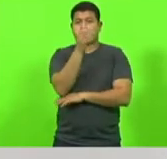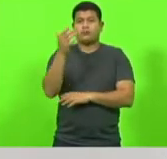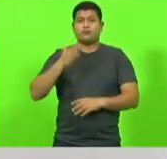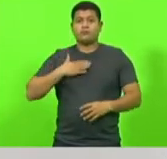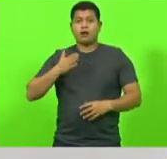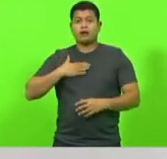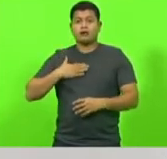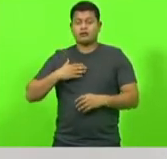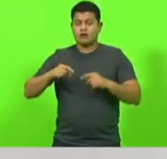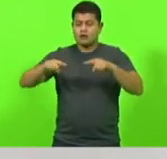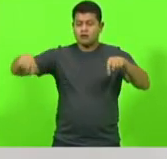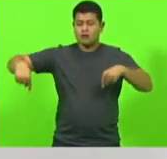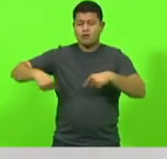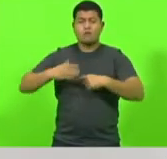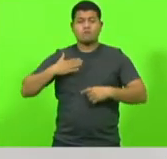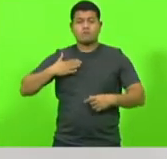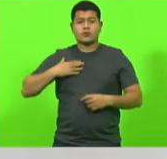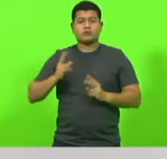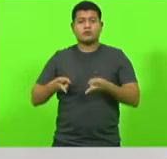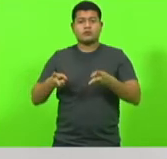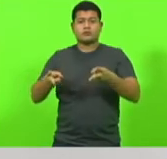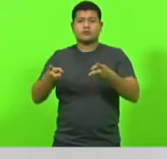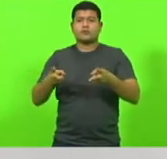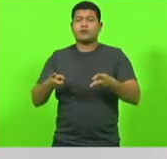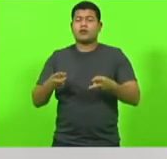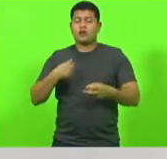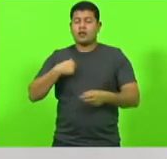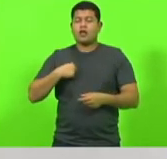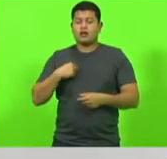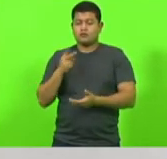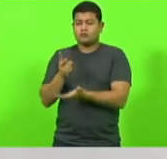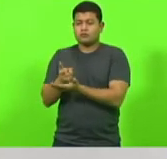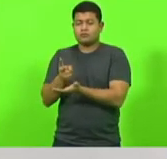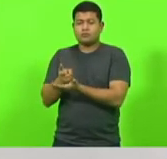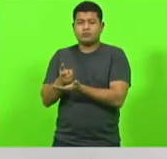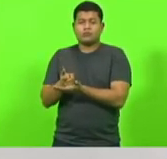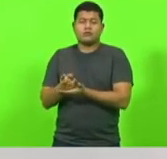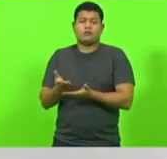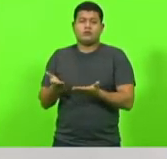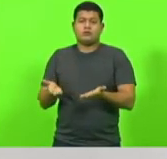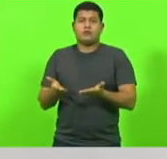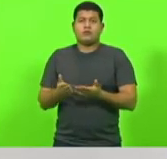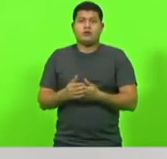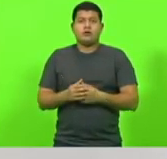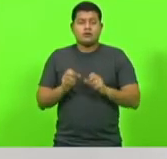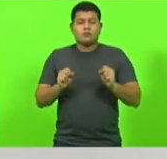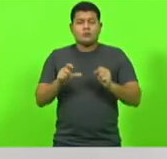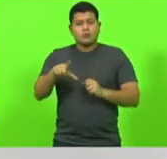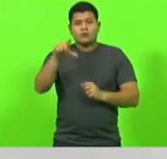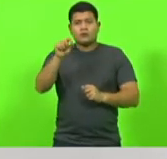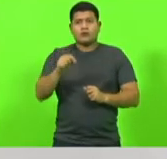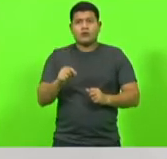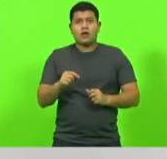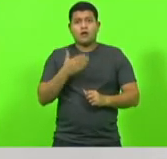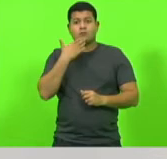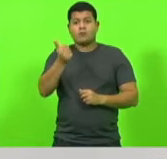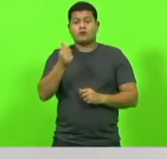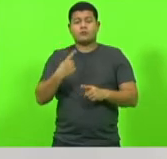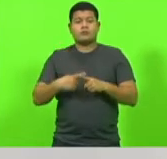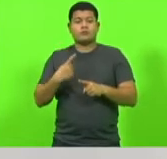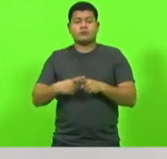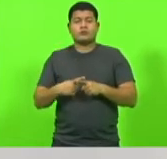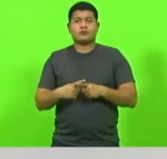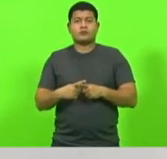Eu vou fazer a preservação da minha terra. Ele pode escolher isso. E é o melhor dos dois mundos, porque nós